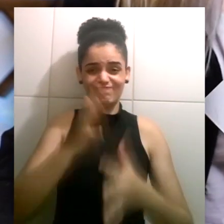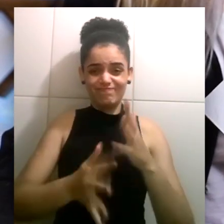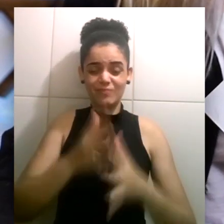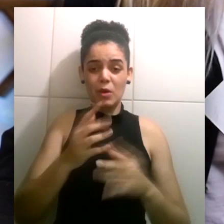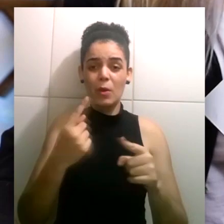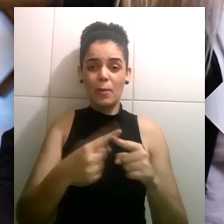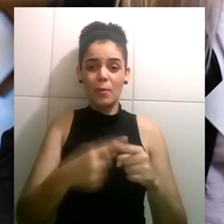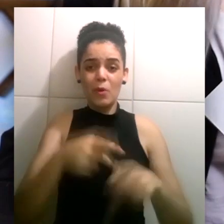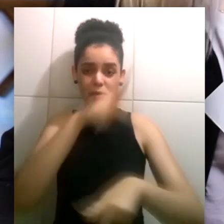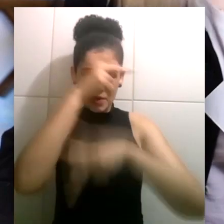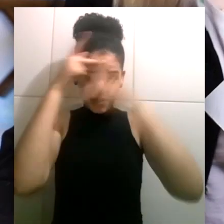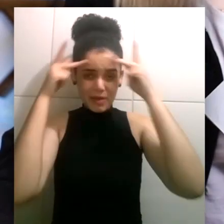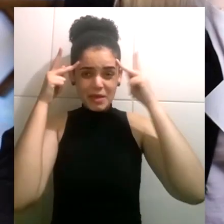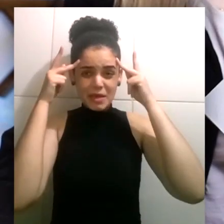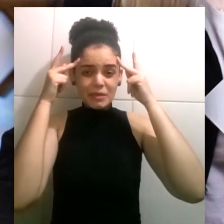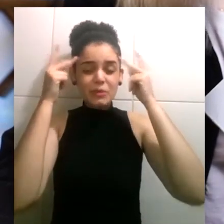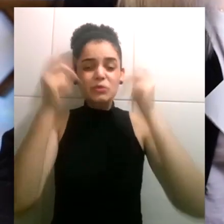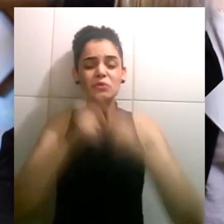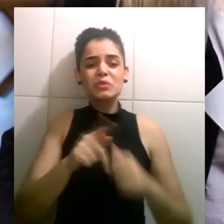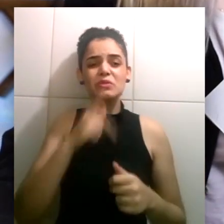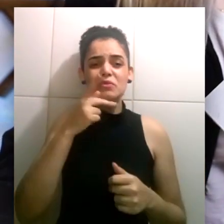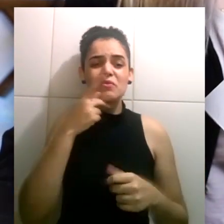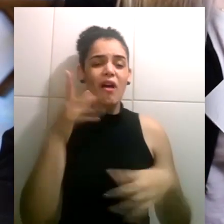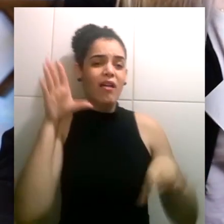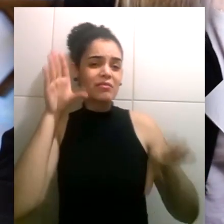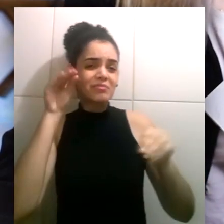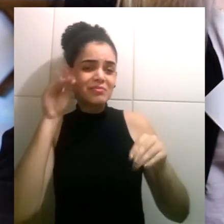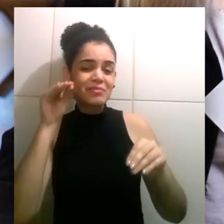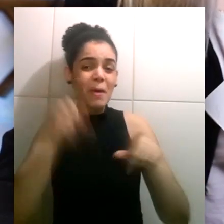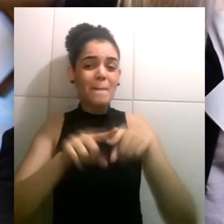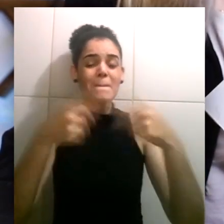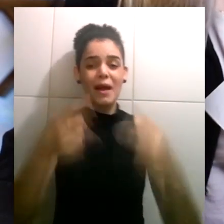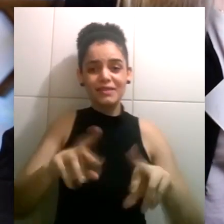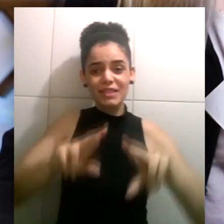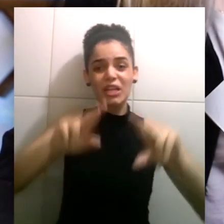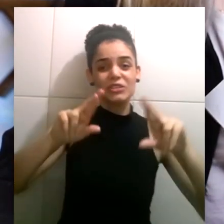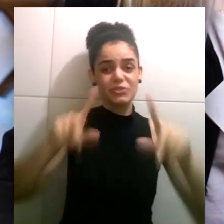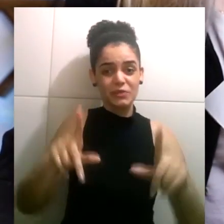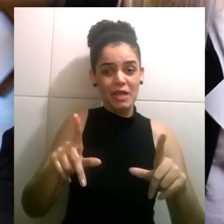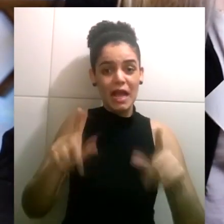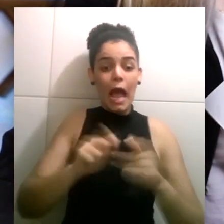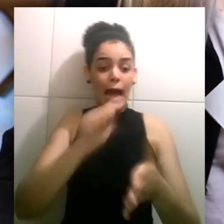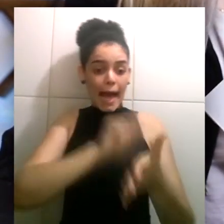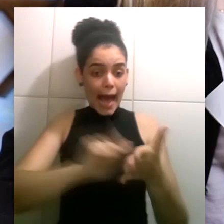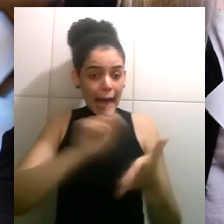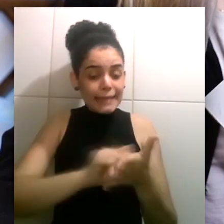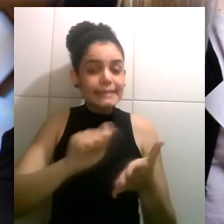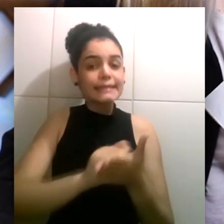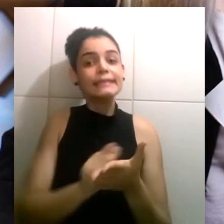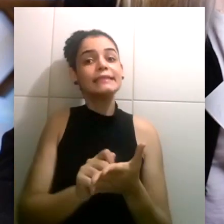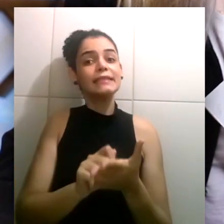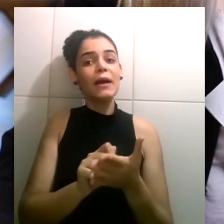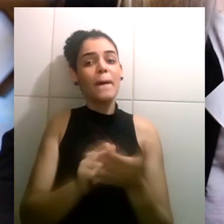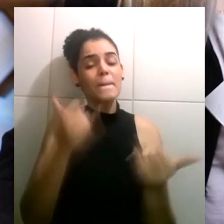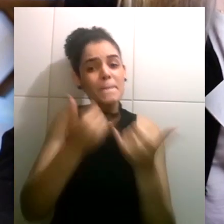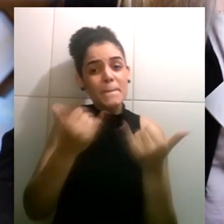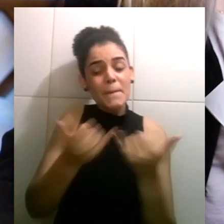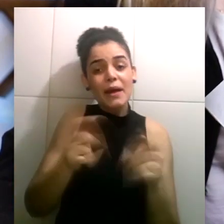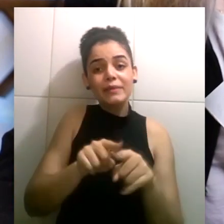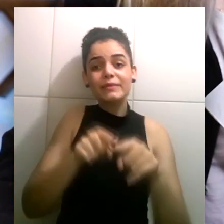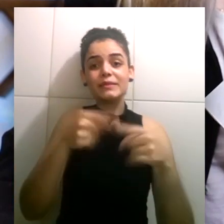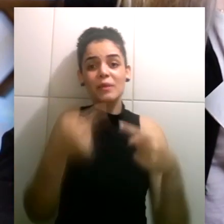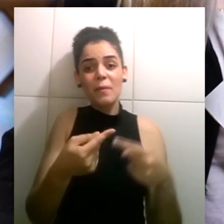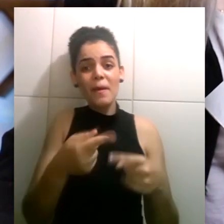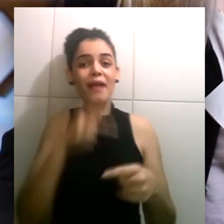pessoa pensa que é como o espanhol, mas a pronúncia do português não é como o espanhol. A escrita é muito parecida. Se você ler, você compreende